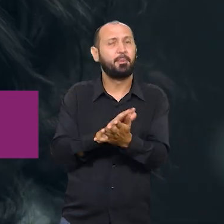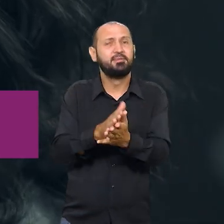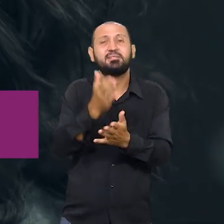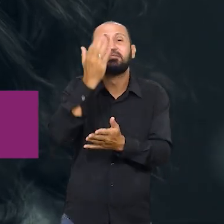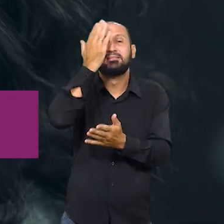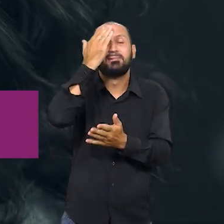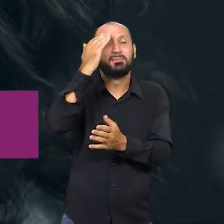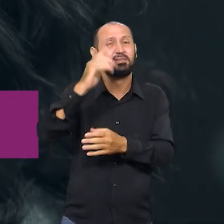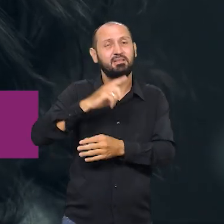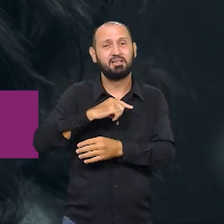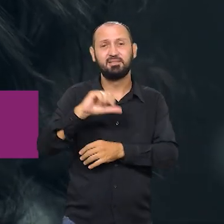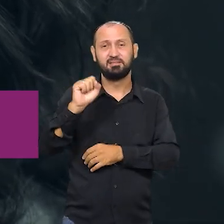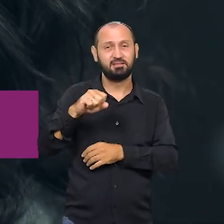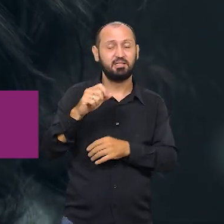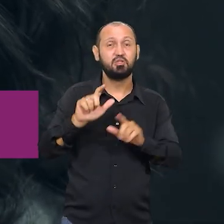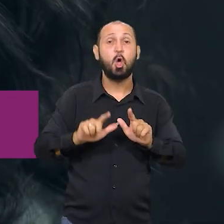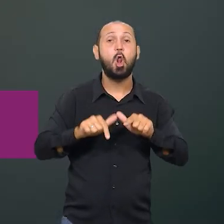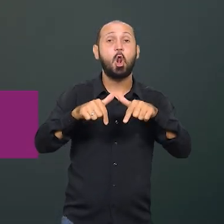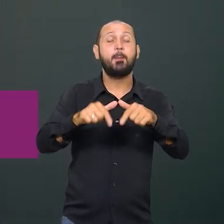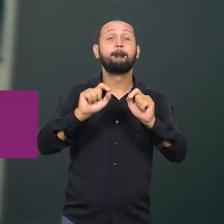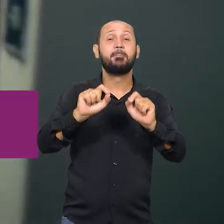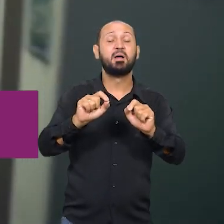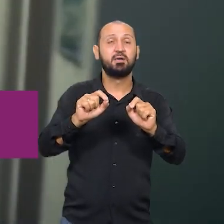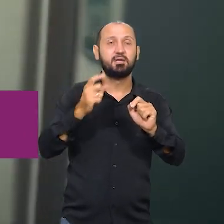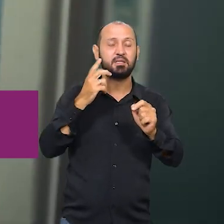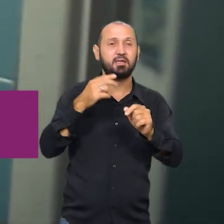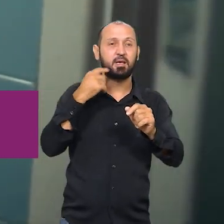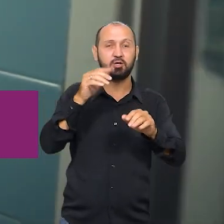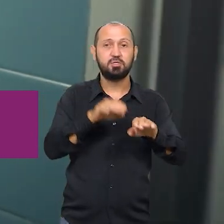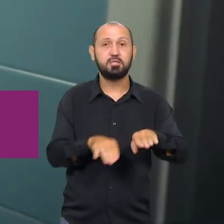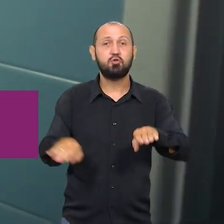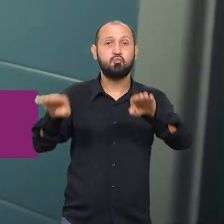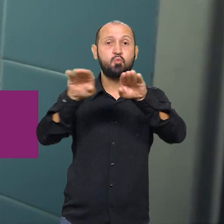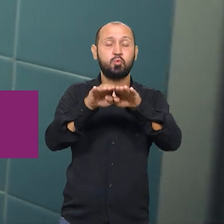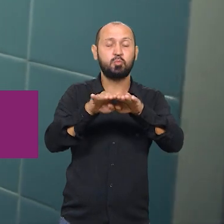existe, tanto é que a gente luta para que esse mundo seja cada vez mais inclusivo.